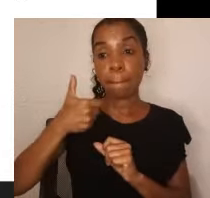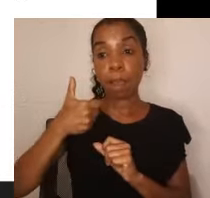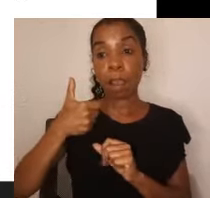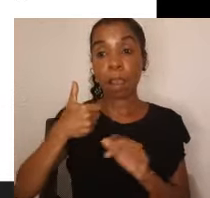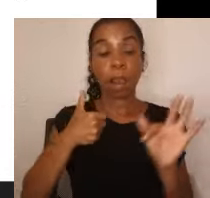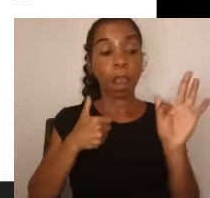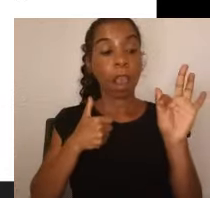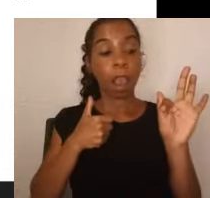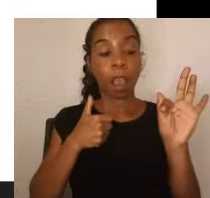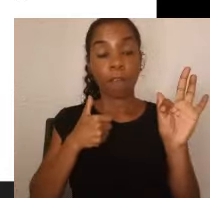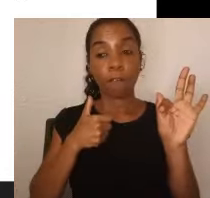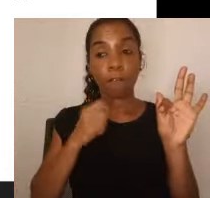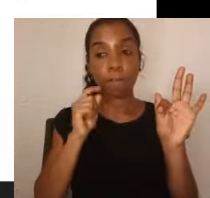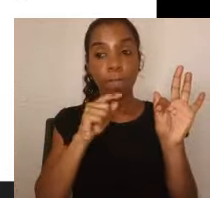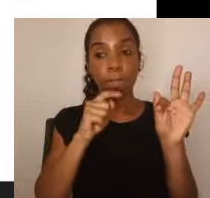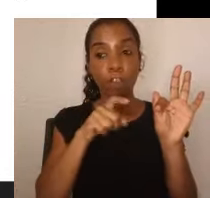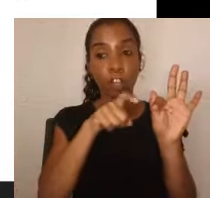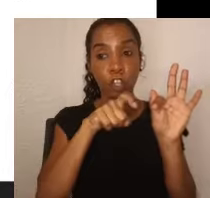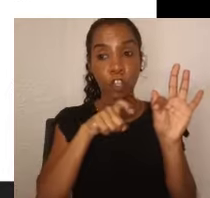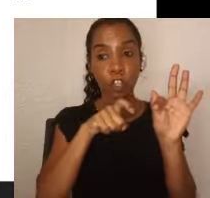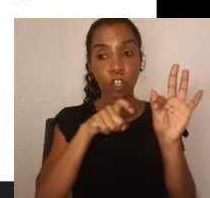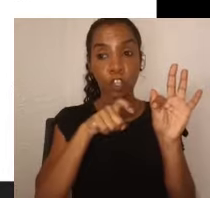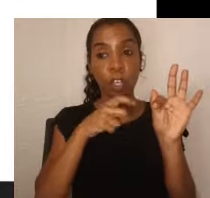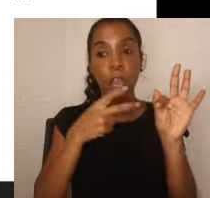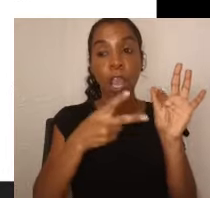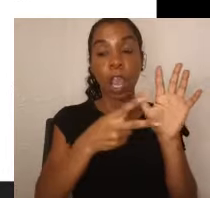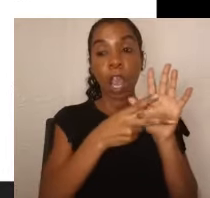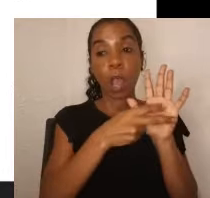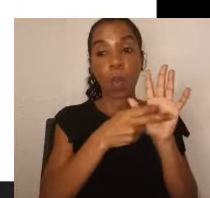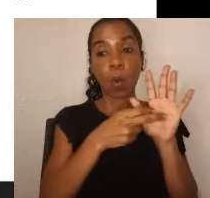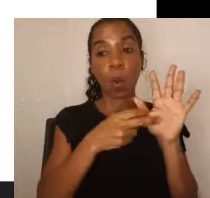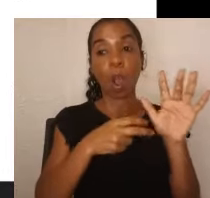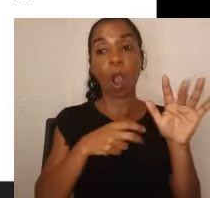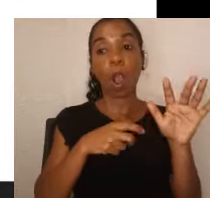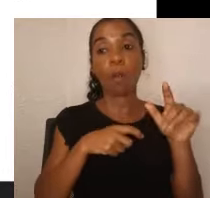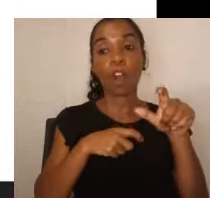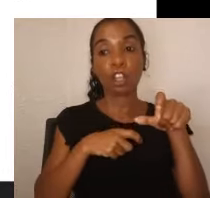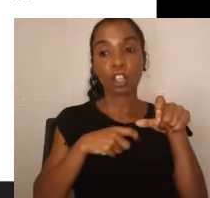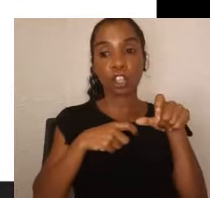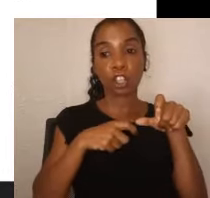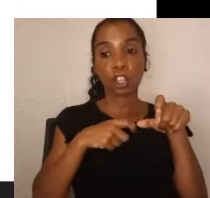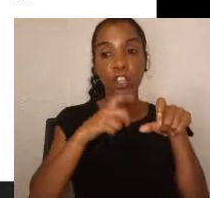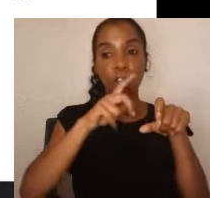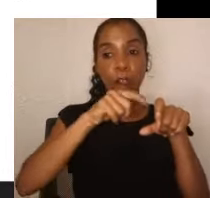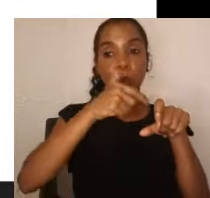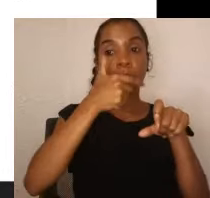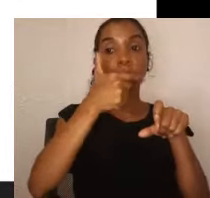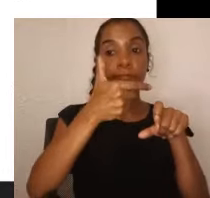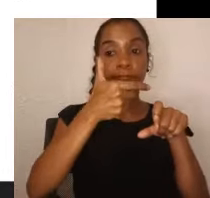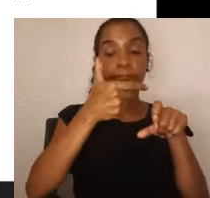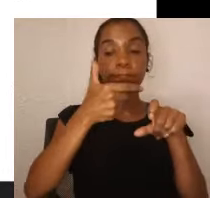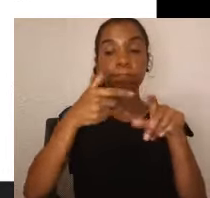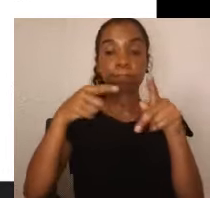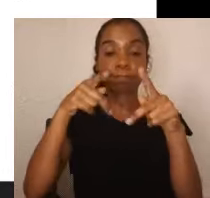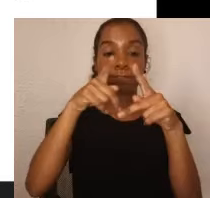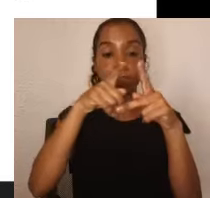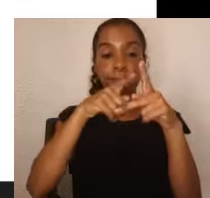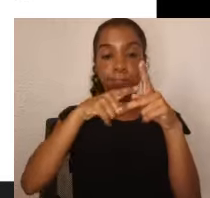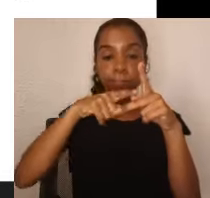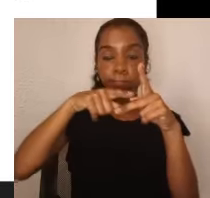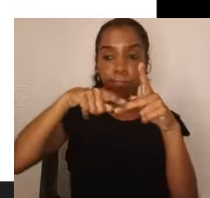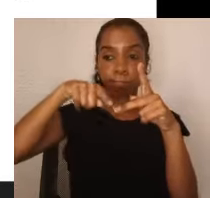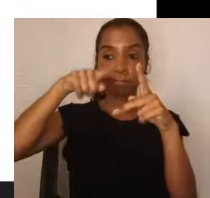f. As imagens são f de x igual a x ao quadrado. O gráfico é uma parábola,